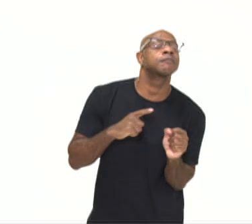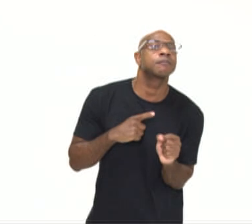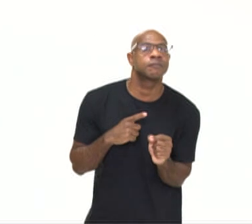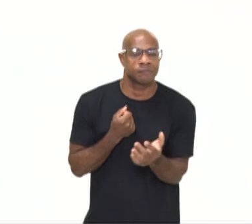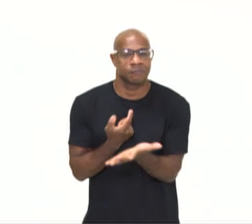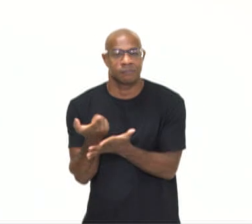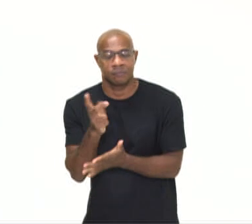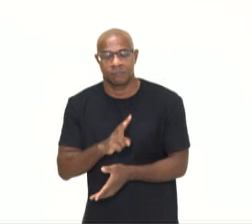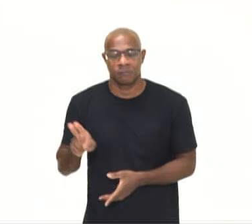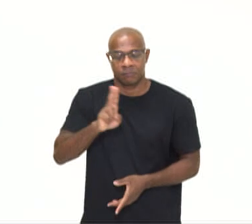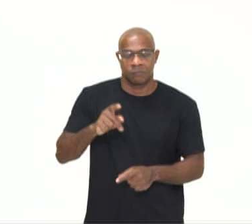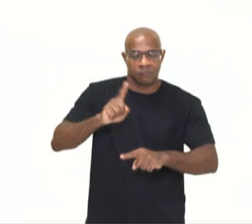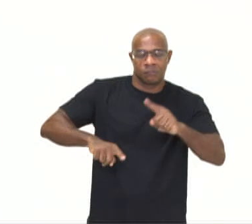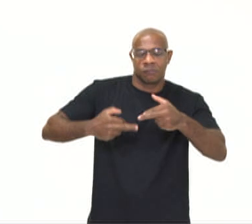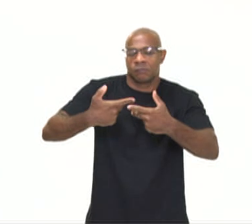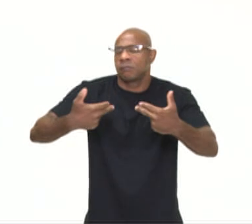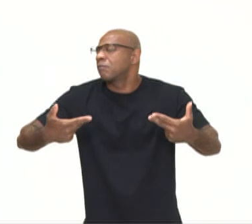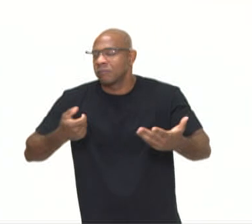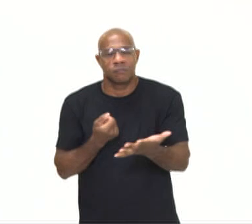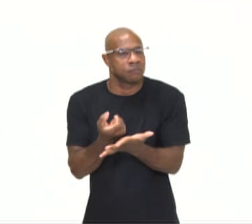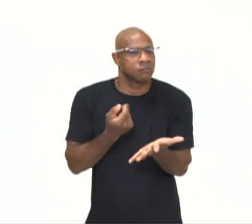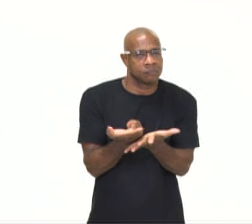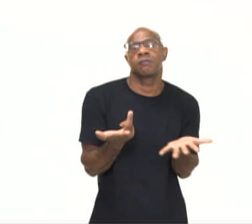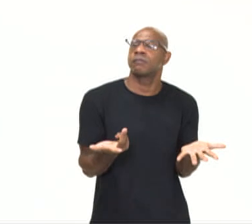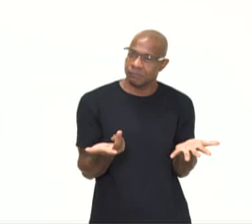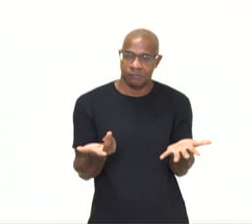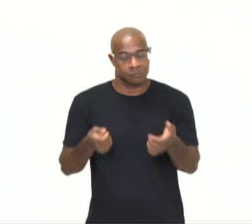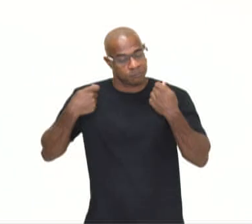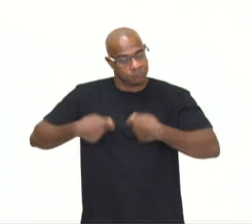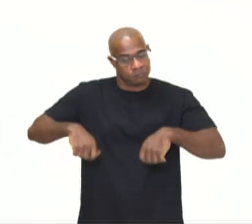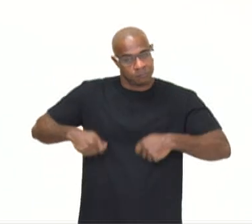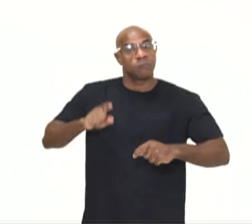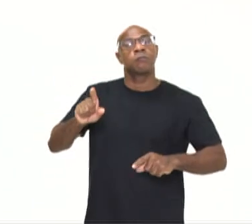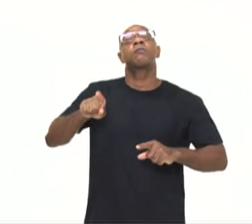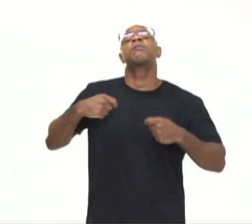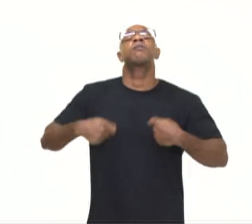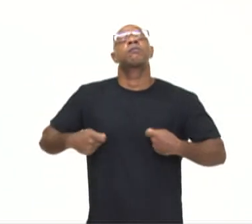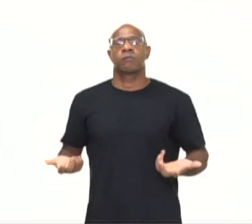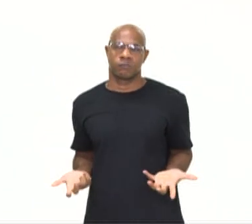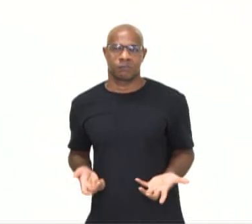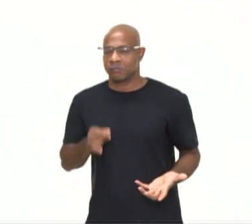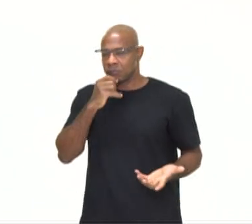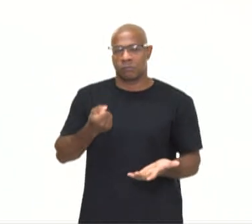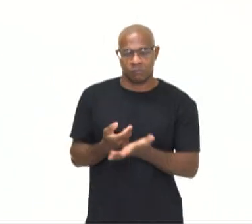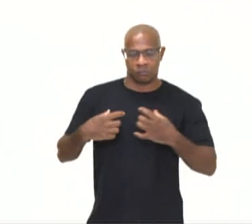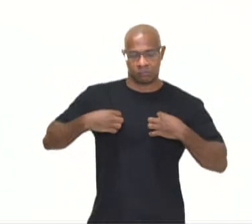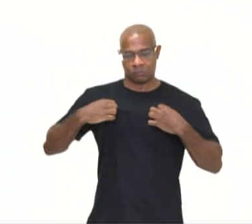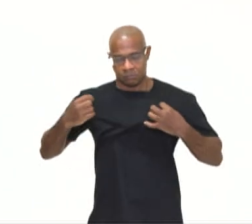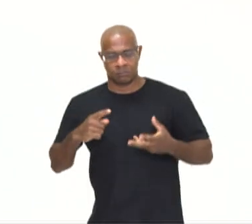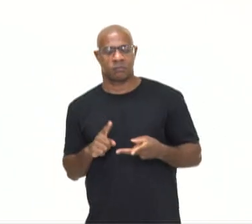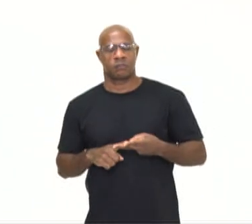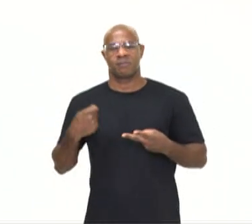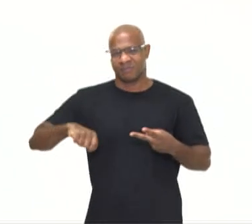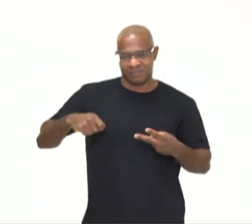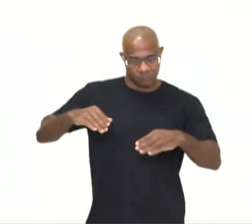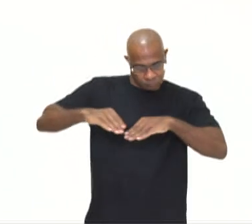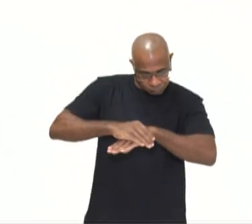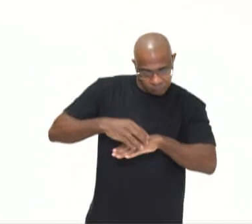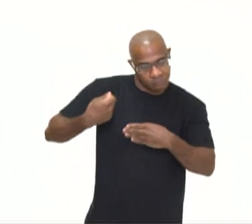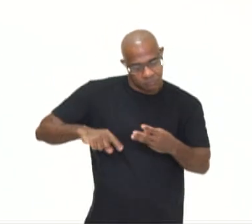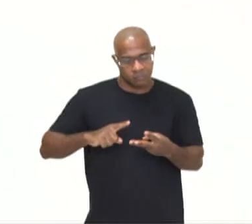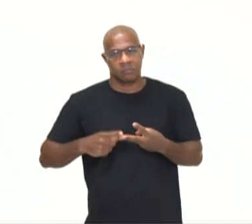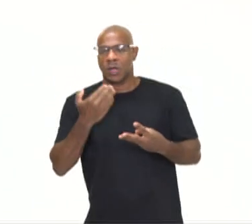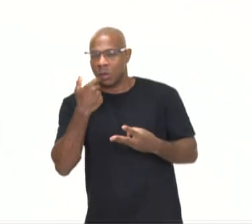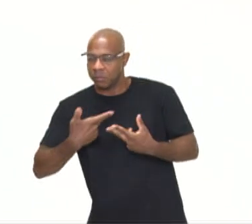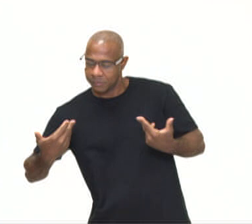adquirir ou utilizar produtos e serviços para atender a uma necessidade, tá? Então se tem uma necessidade, vai lá comprar alguma coisa que atenda a sua